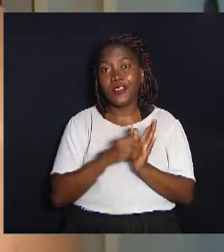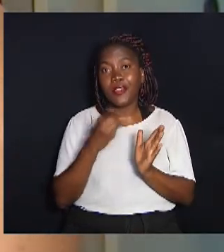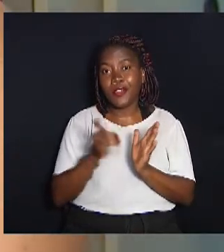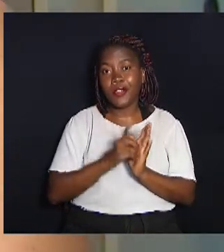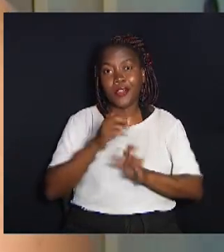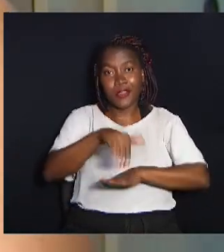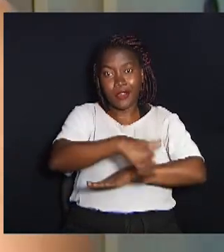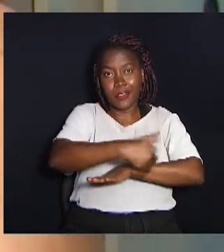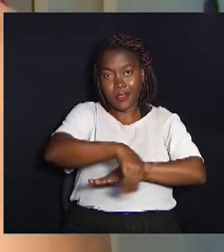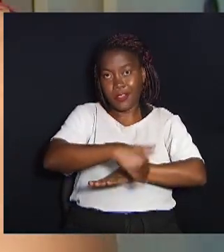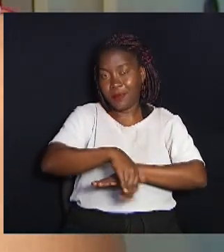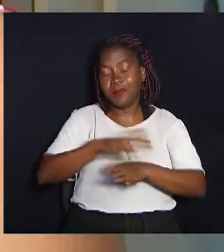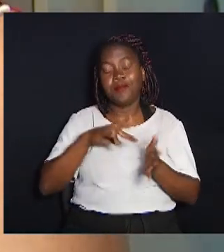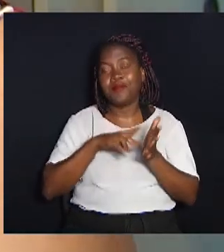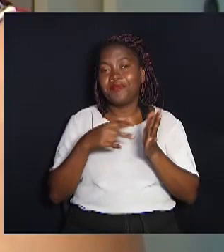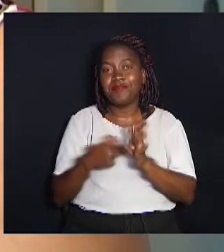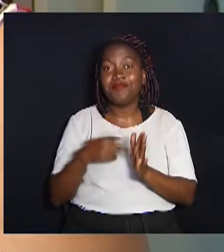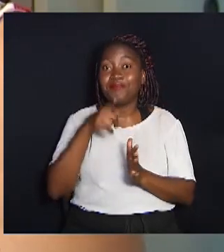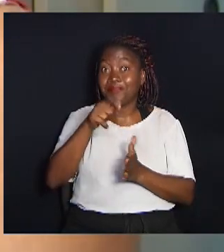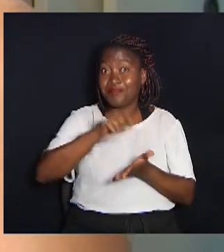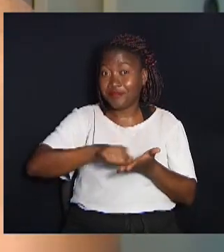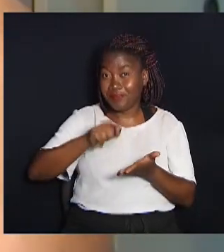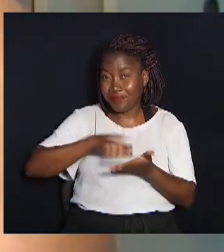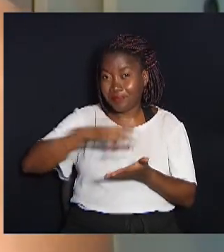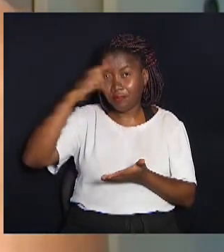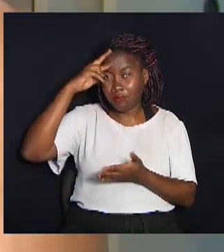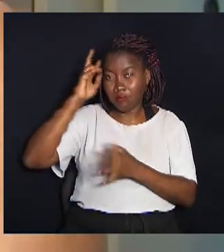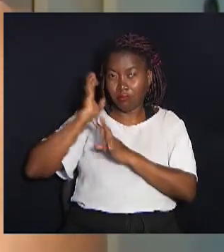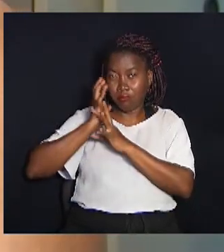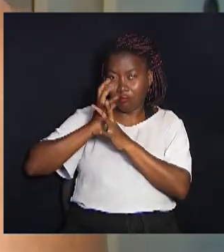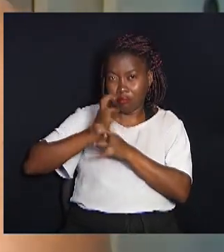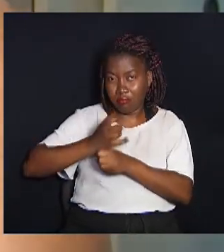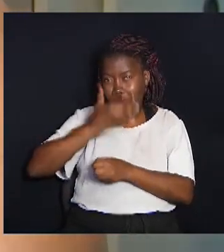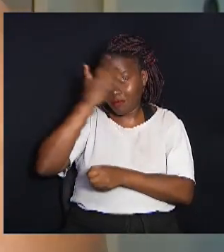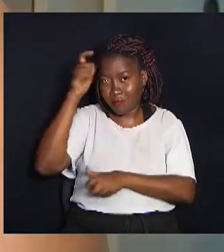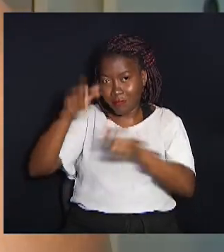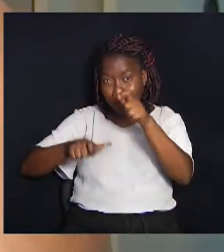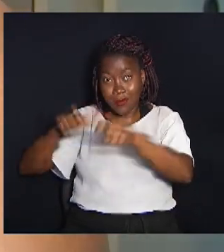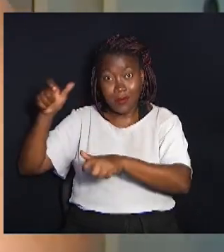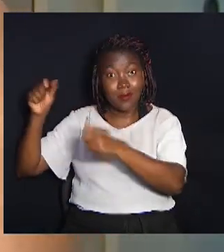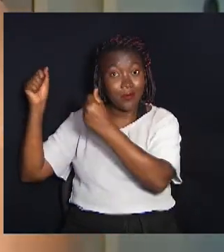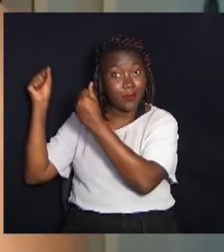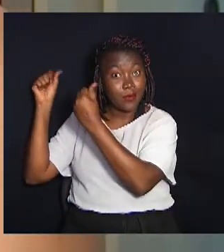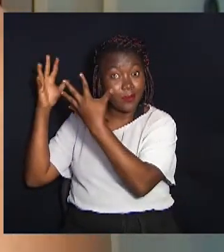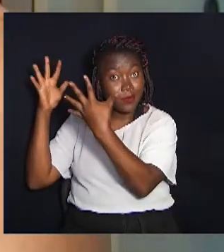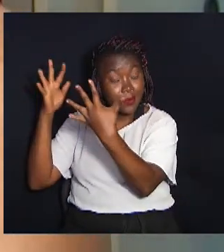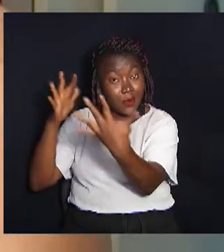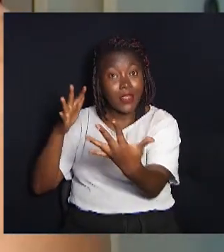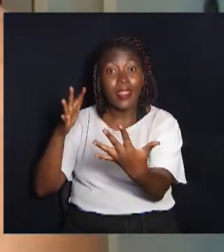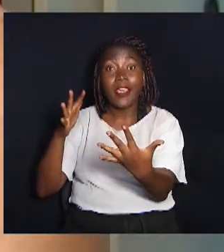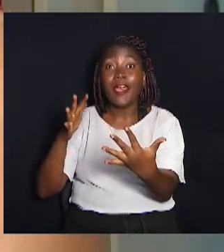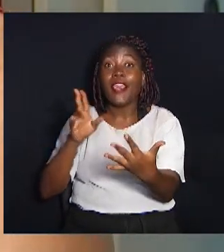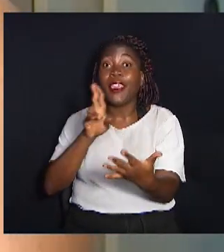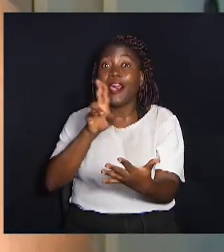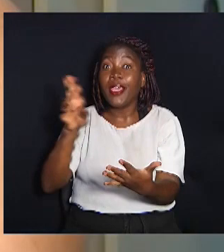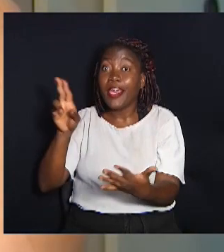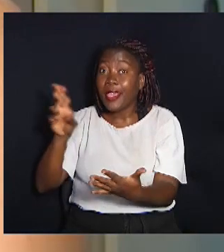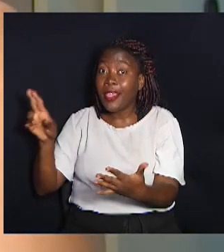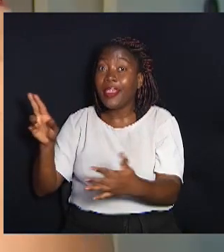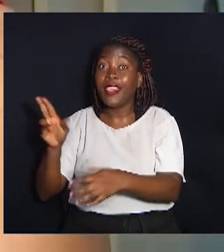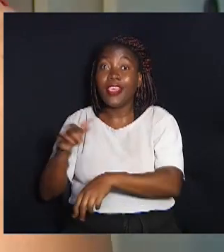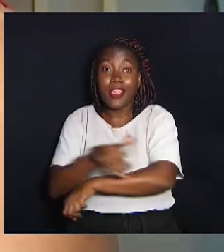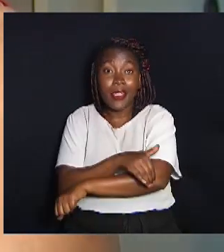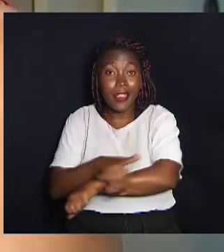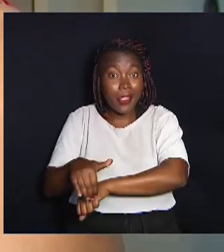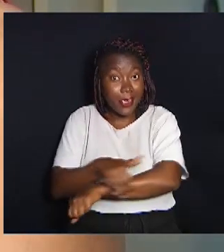seja, você escrever biografias das pessoas que foram homenageadas com as denominações de ruas.